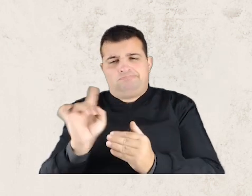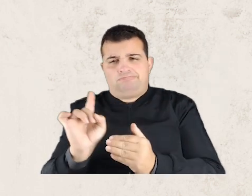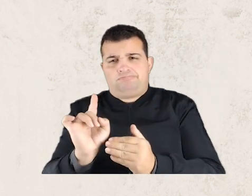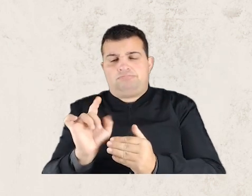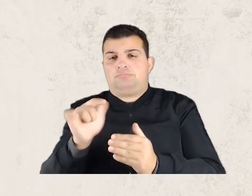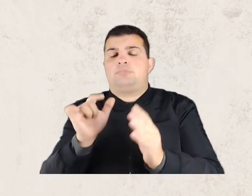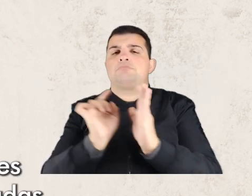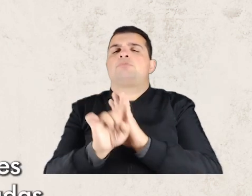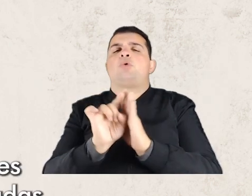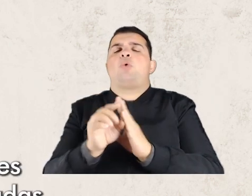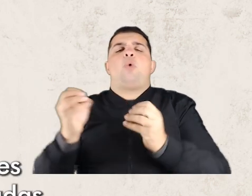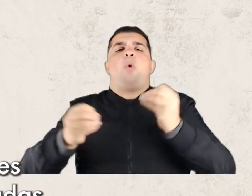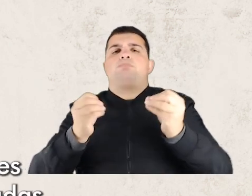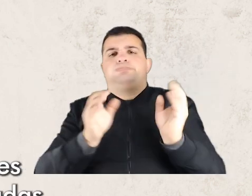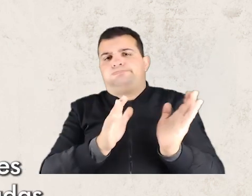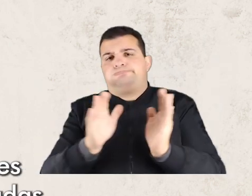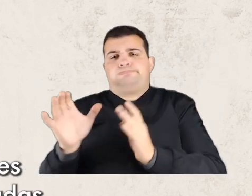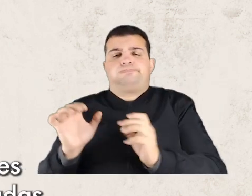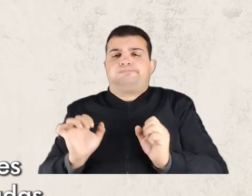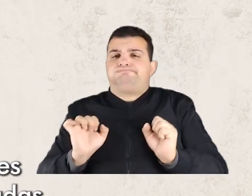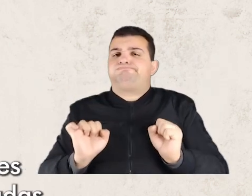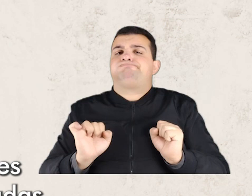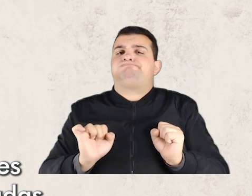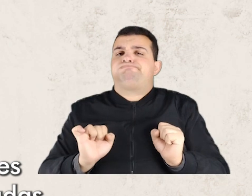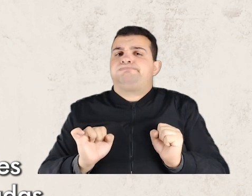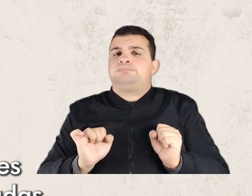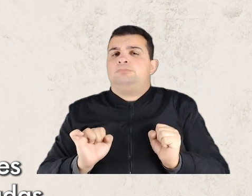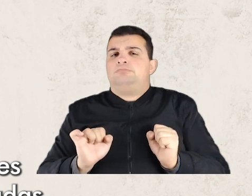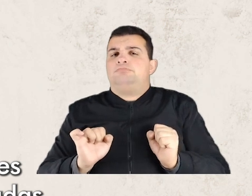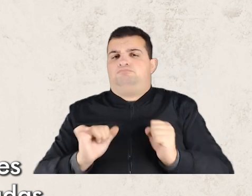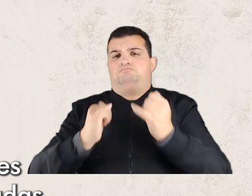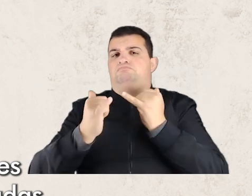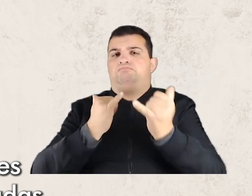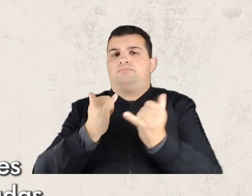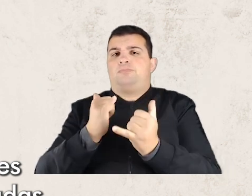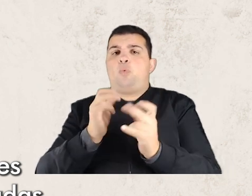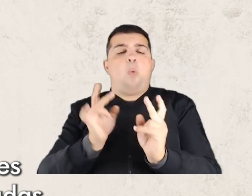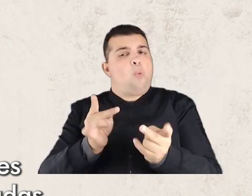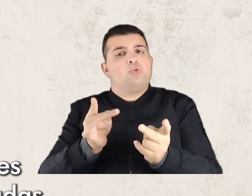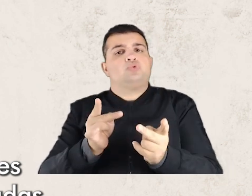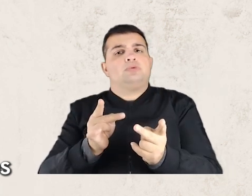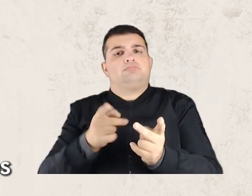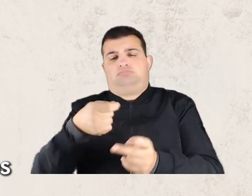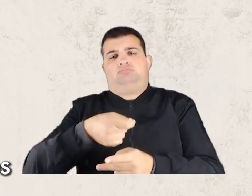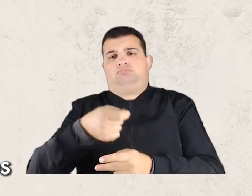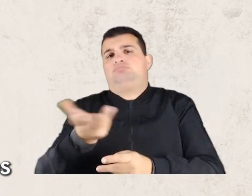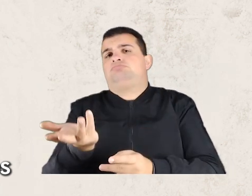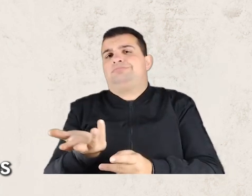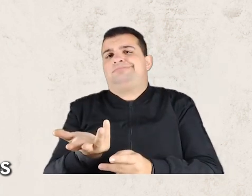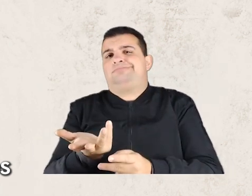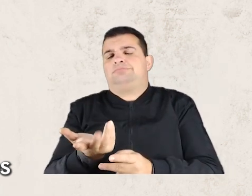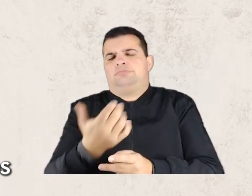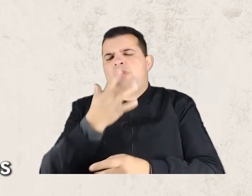da sociedade, quando ela não questiona as determinações sociais, toma as determinações como dadas e não